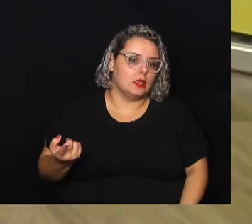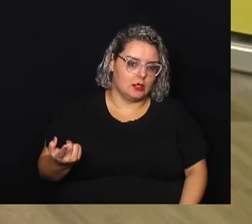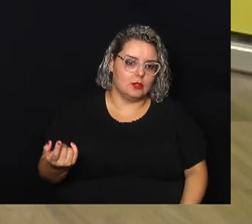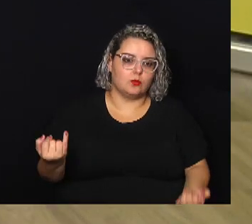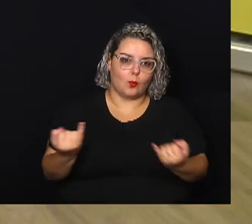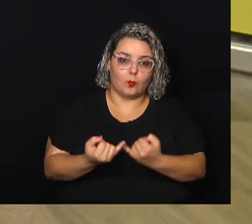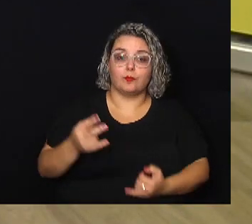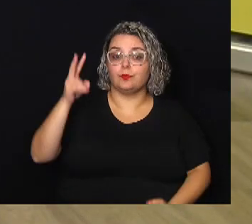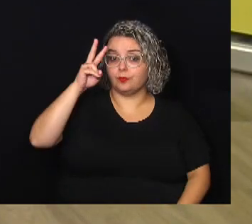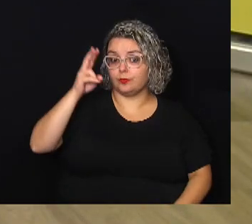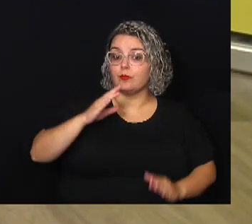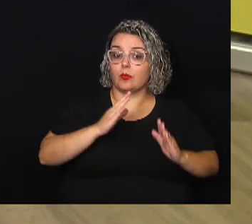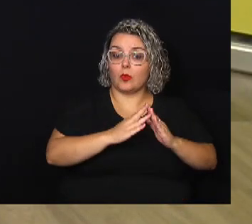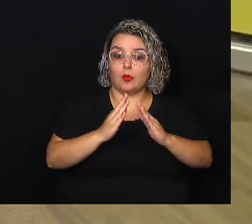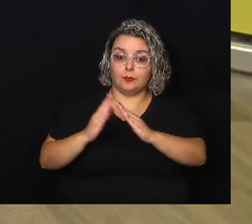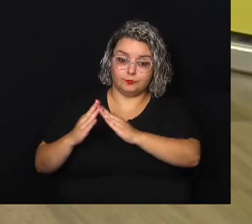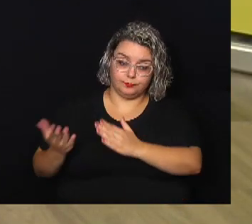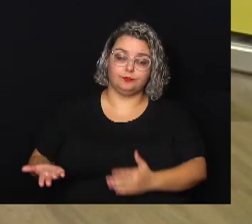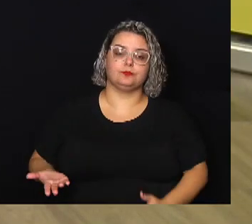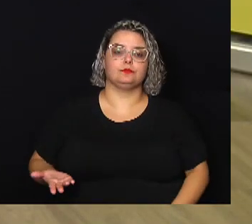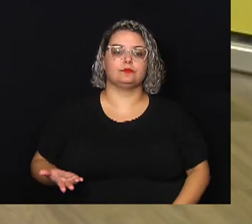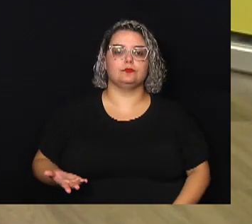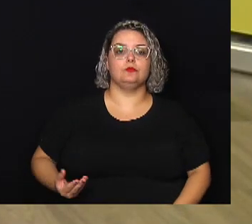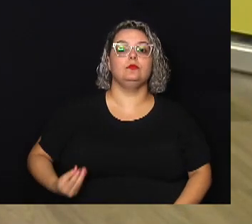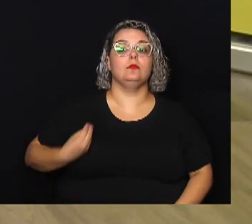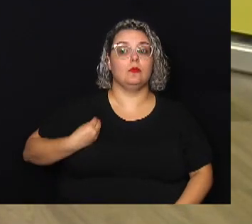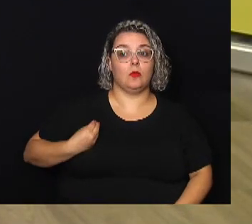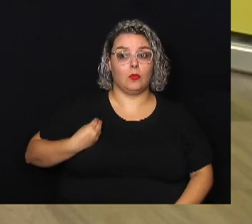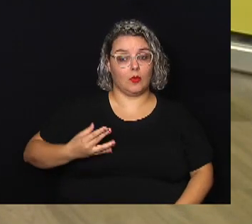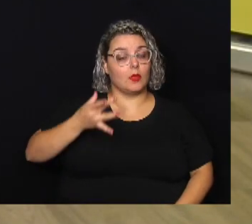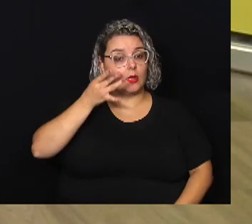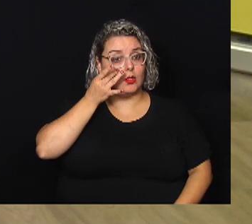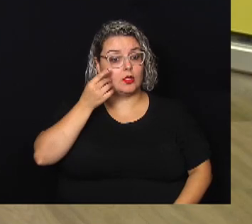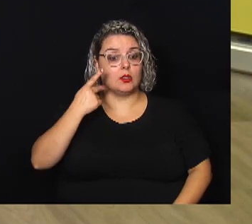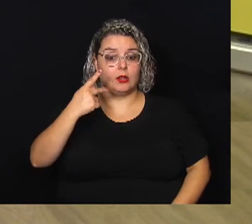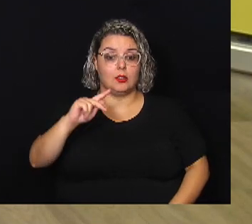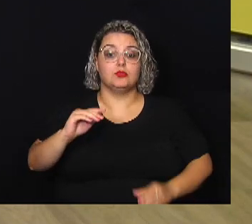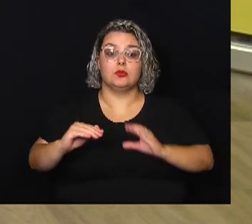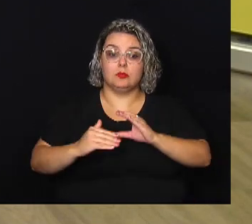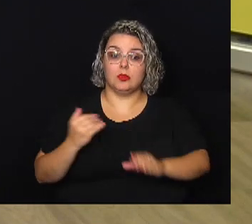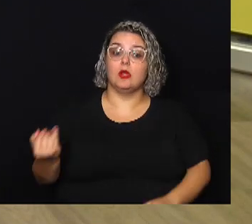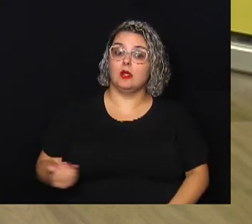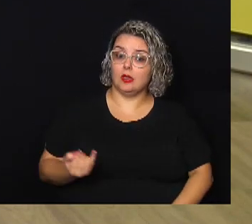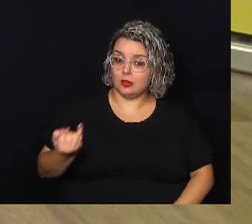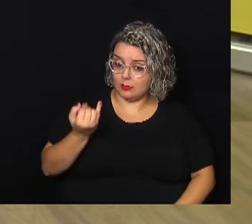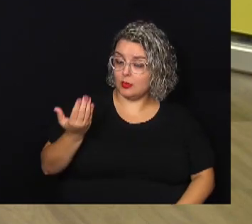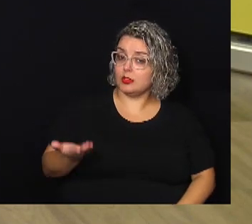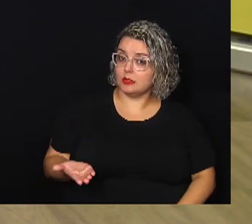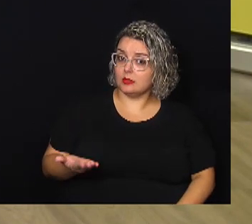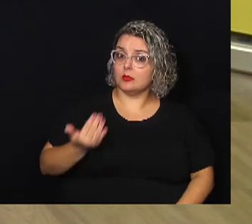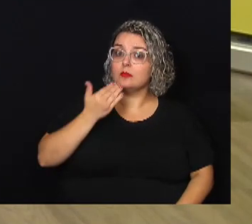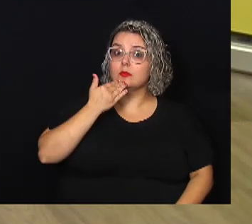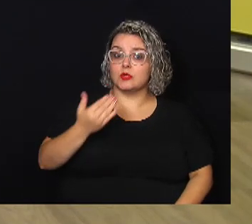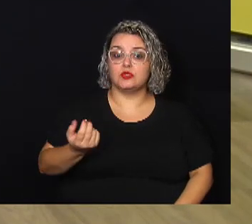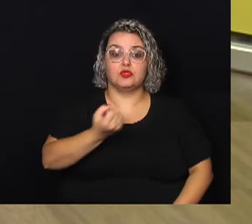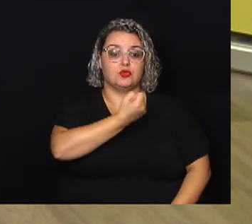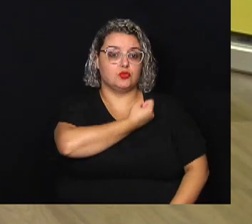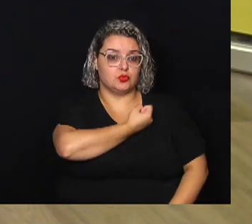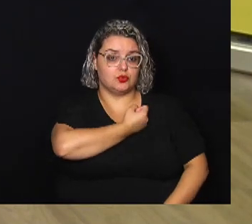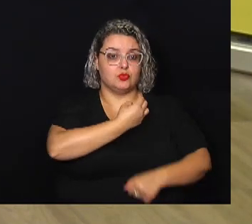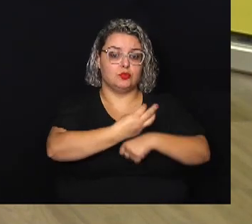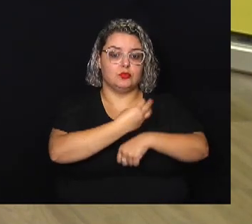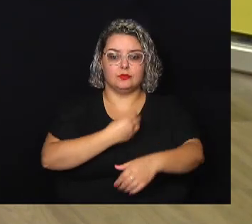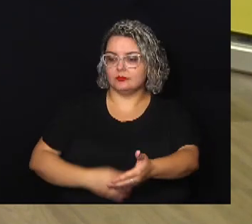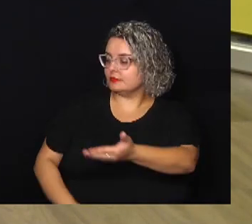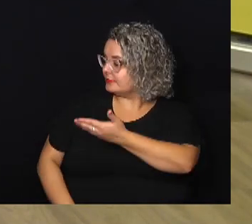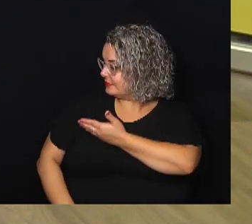Saúde é Vida de hoje é ao vivo e a participação de todo mundo é sempre muito importante. Já pedi para colocar o número do nosso WhatsApp.